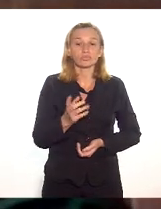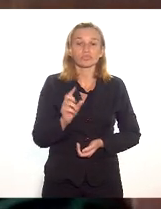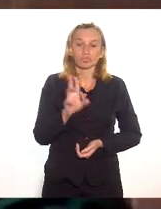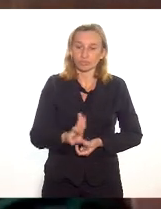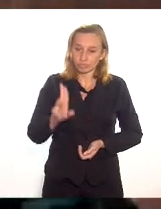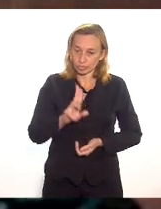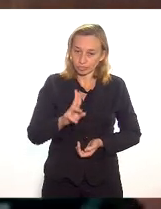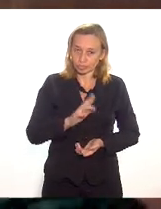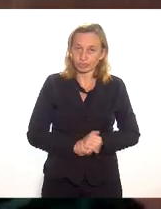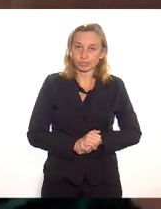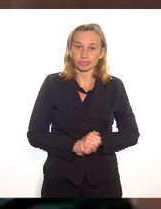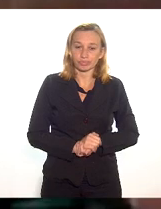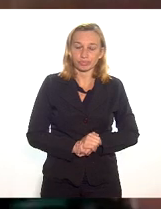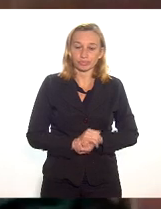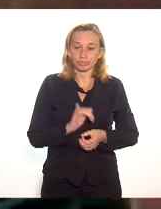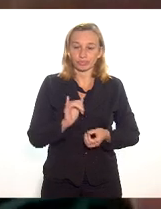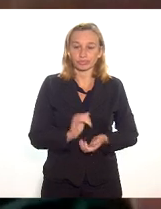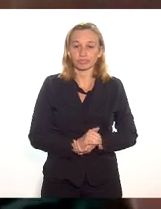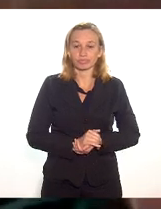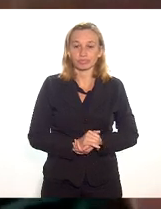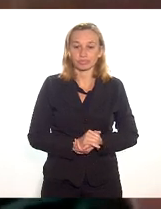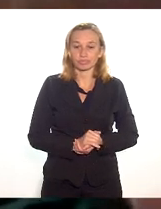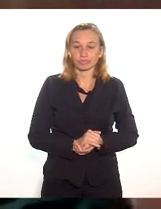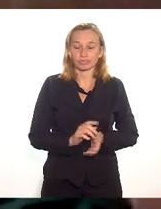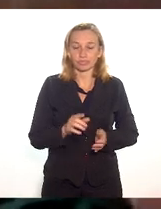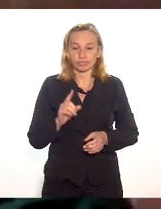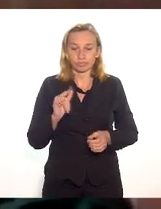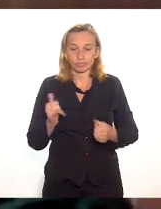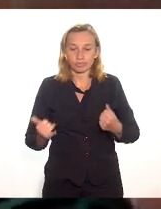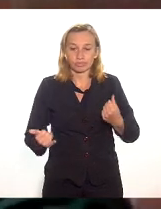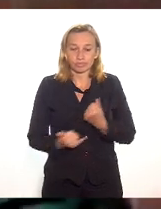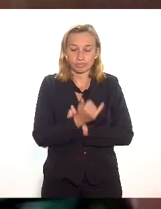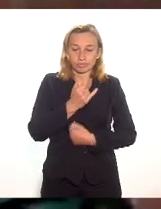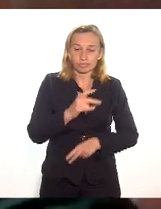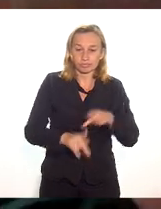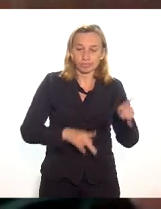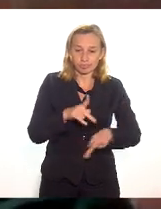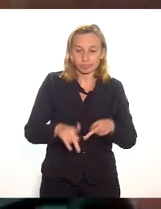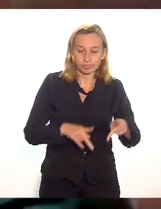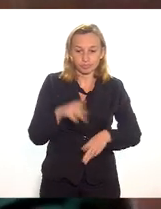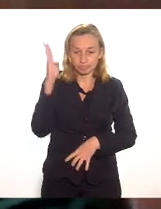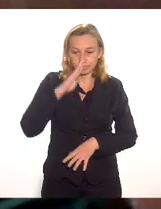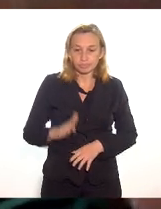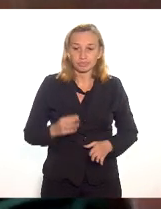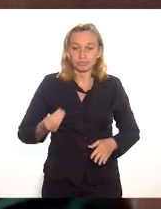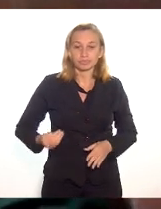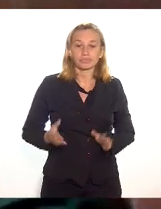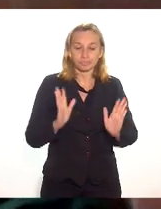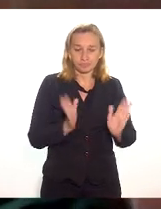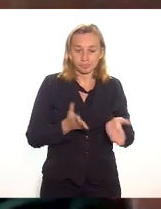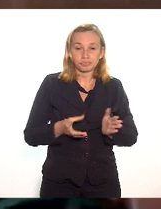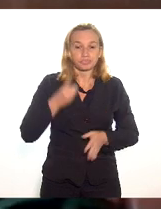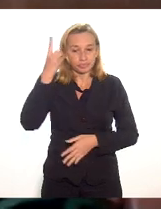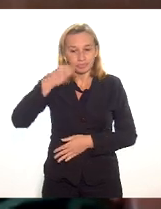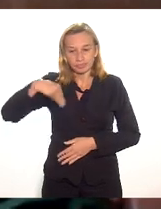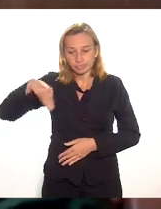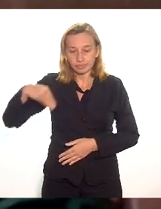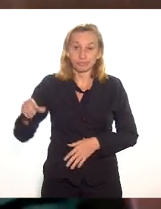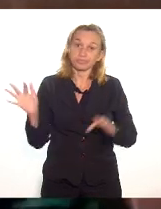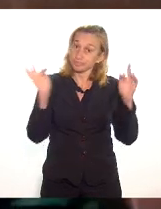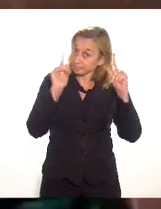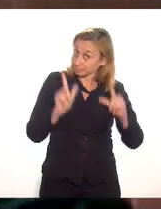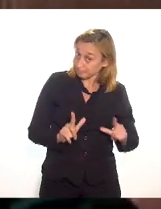isso, para ludibriar o povo brasileiro. Nós estamos aqui hoje, deputado Carlos Mink, muito felizes.